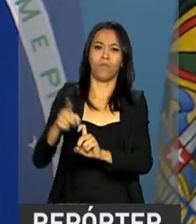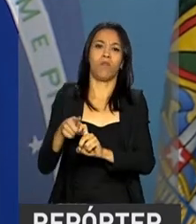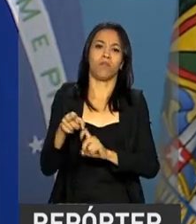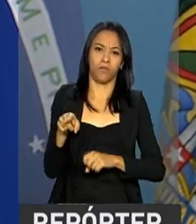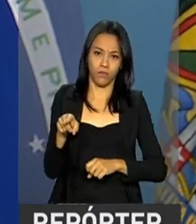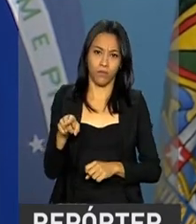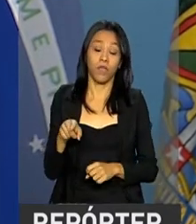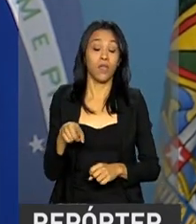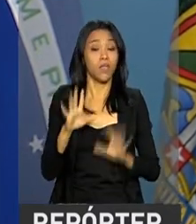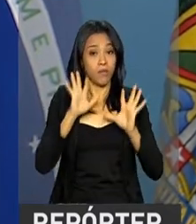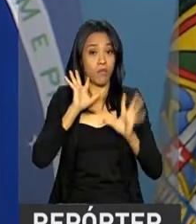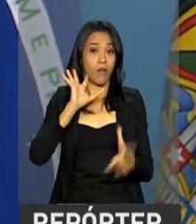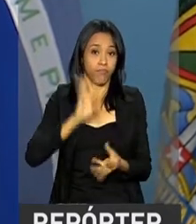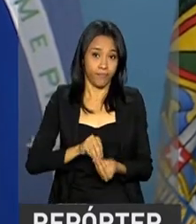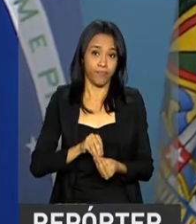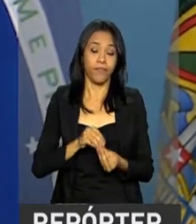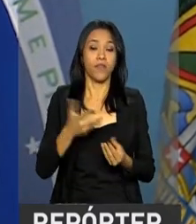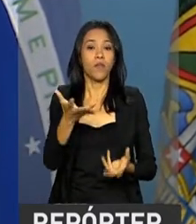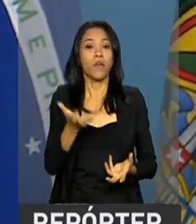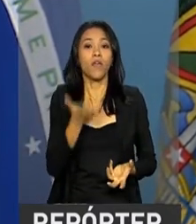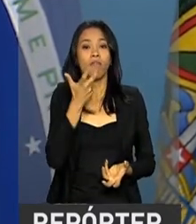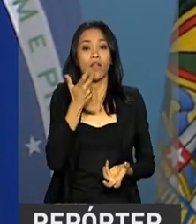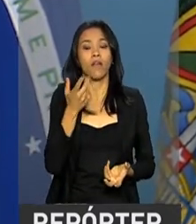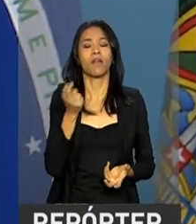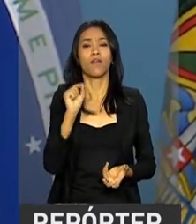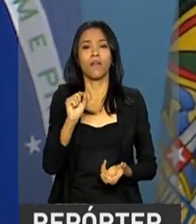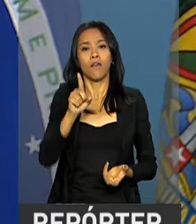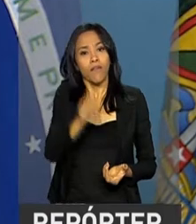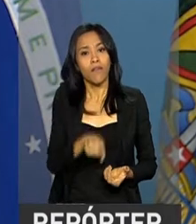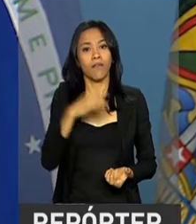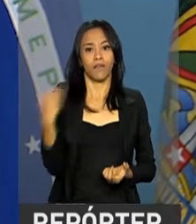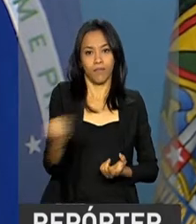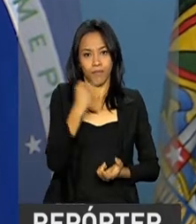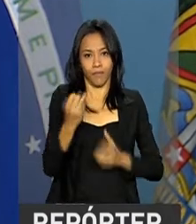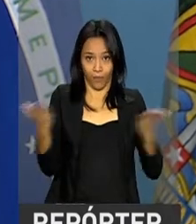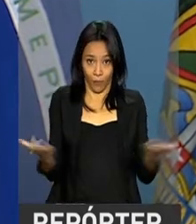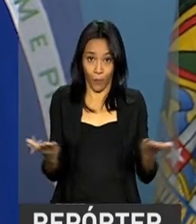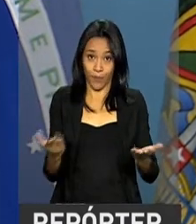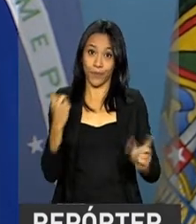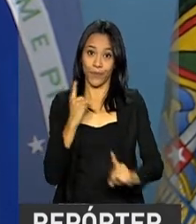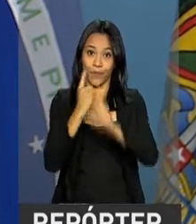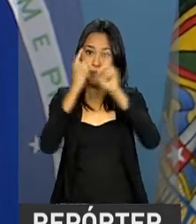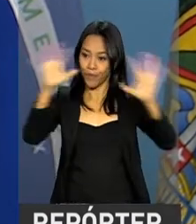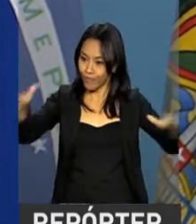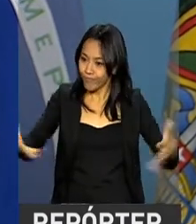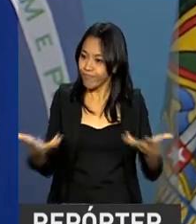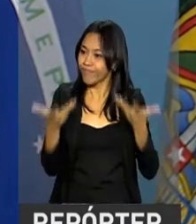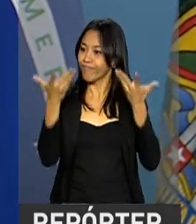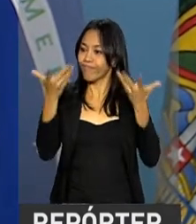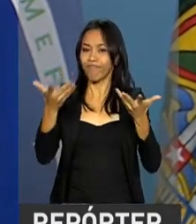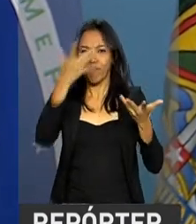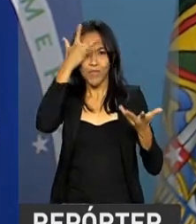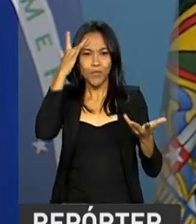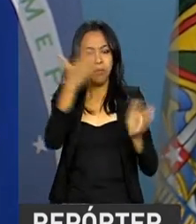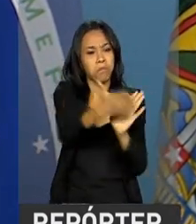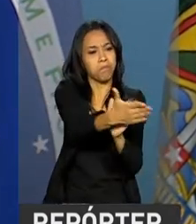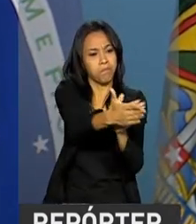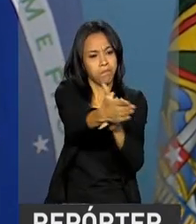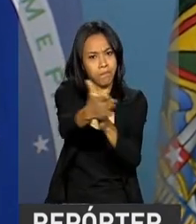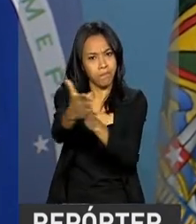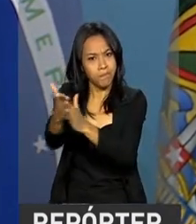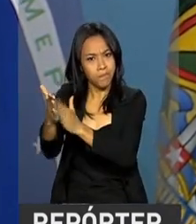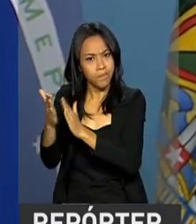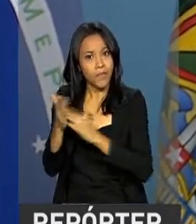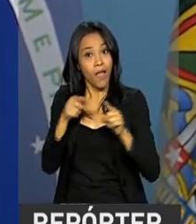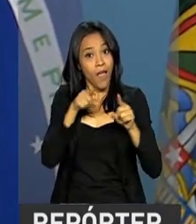finalizar eu quero dizer que são muito importantes nessas solenidades em que pessoas são agraciados porque ela serve